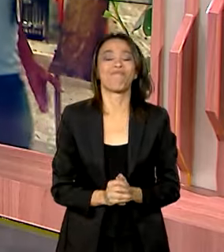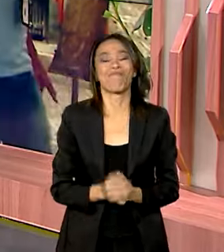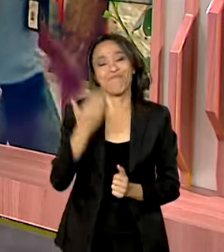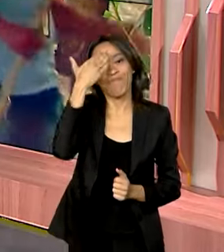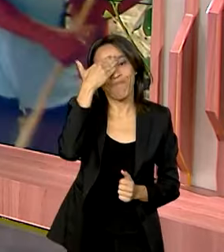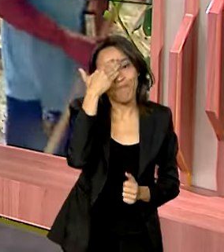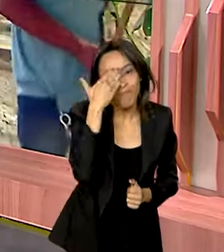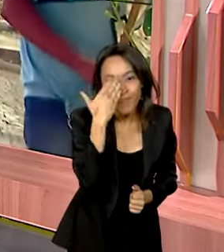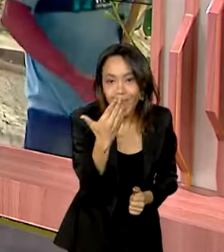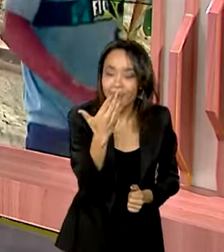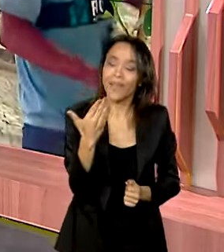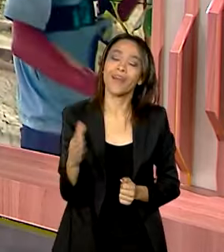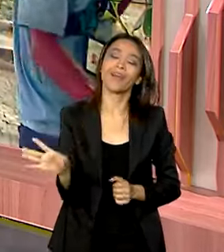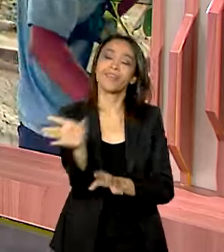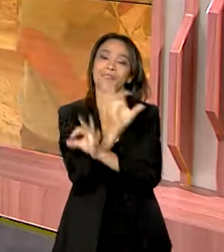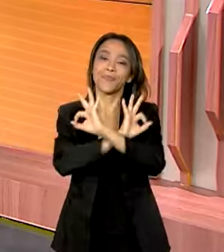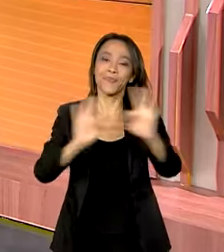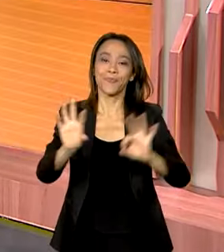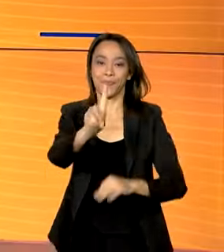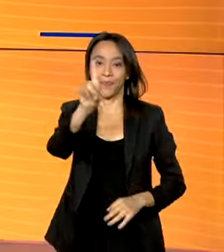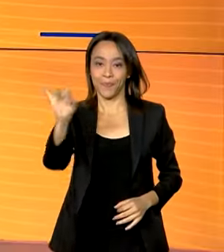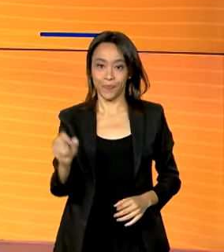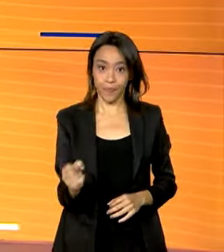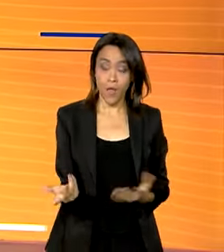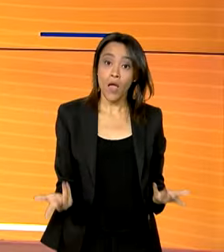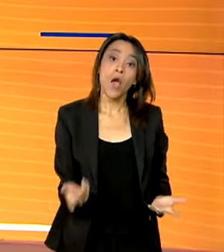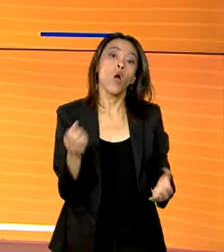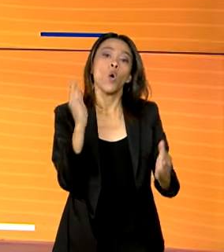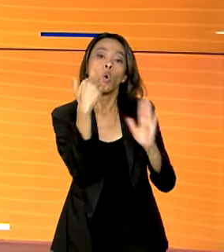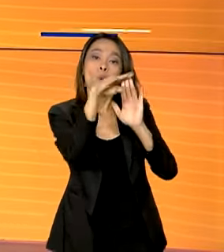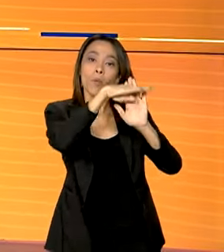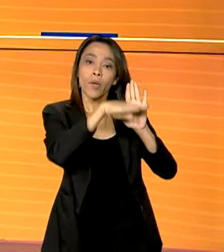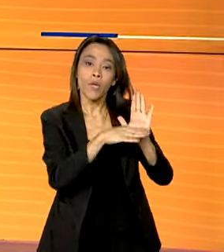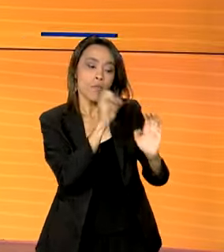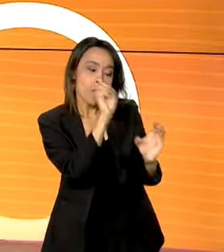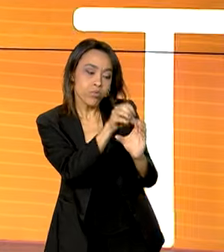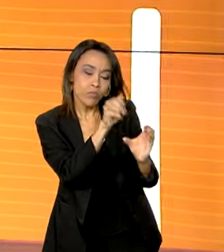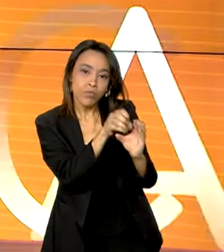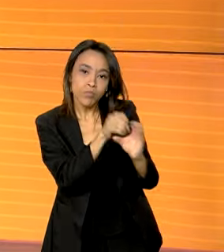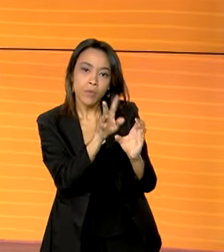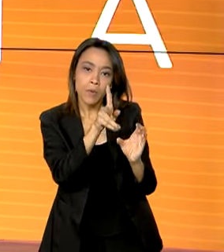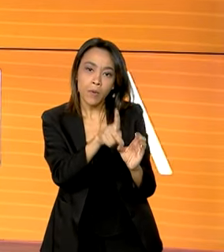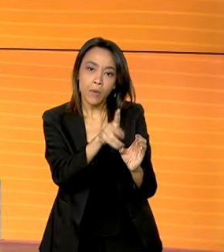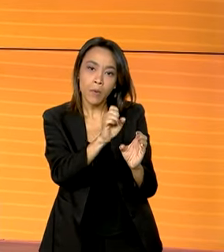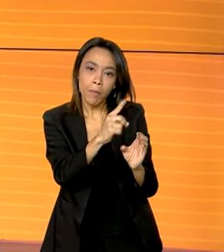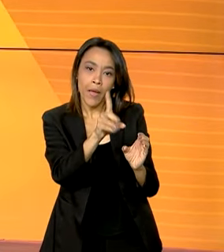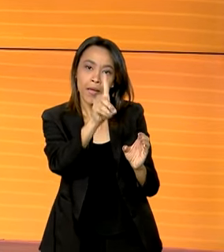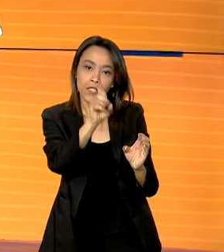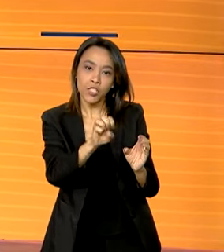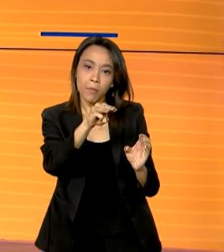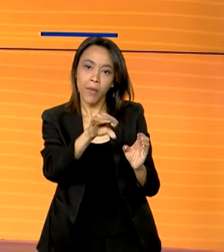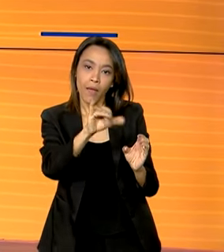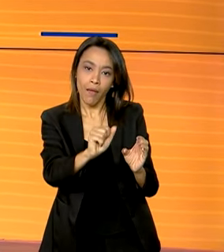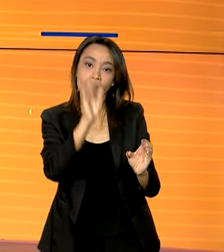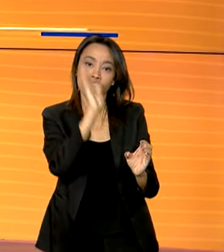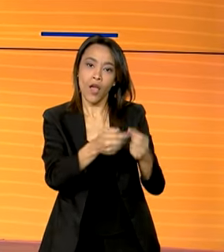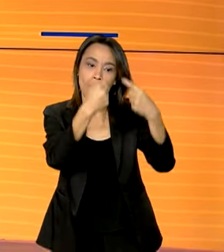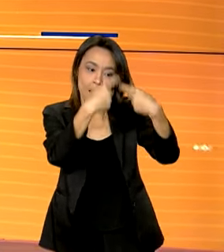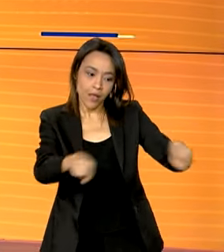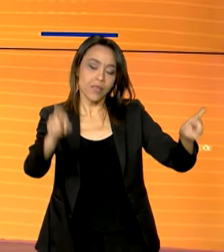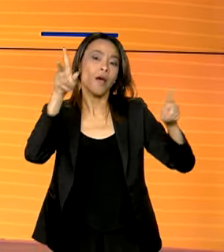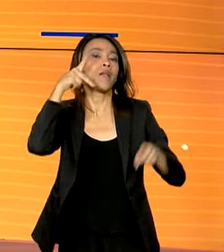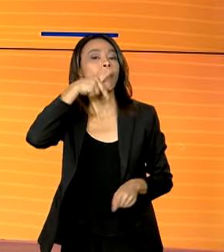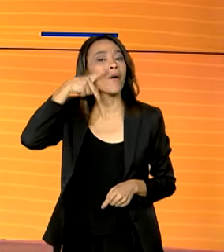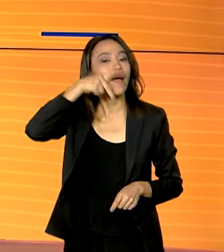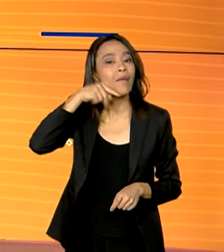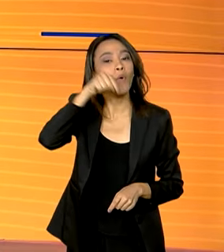Tiago. Excelente dia. O programa Pé de Meia foi lançado oficialmente na Paraíba. A iniciativa é uma aposta do